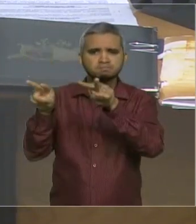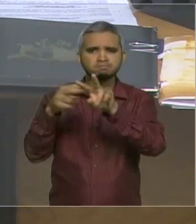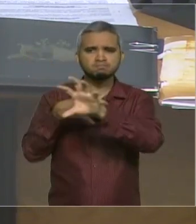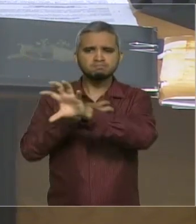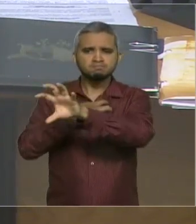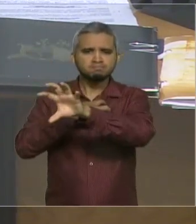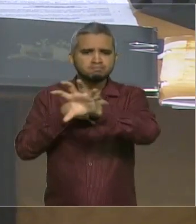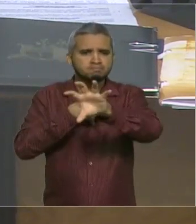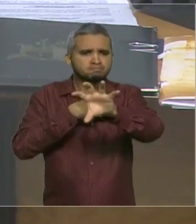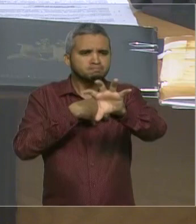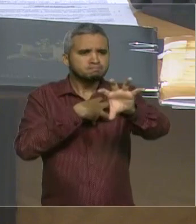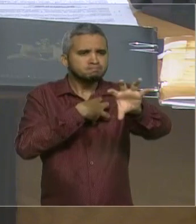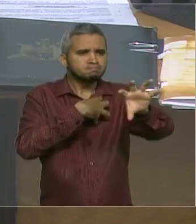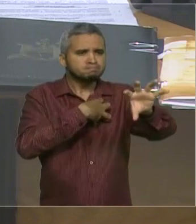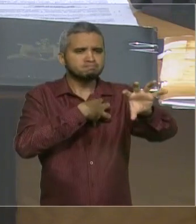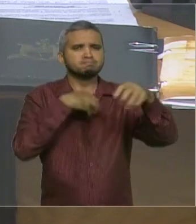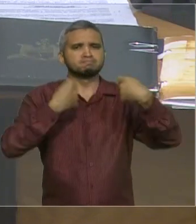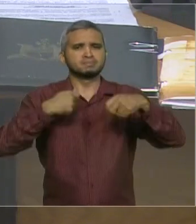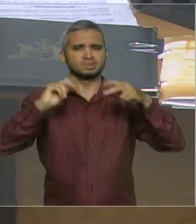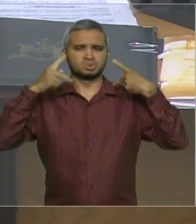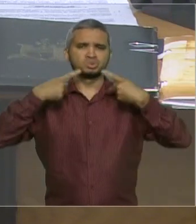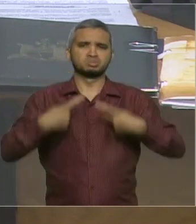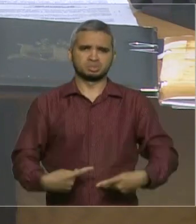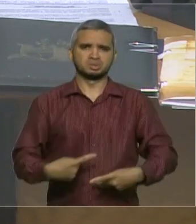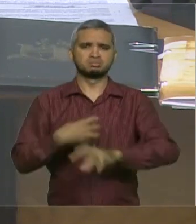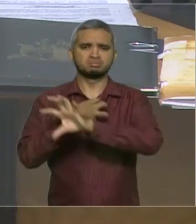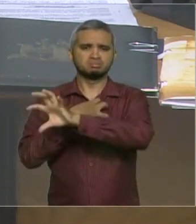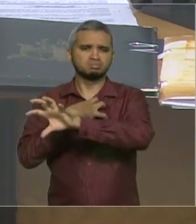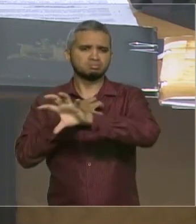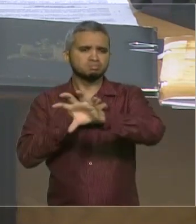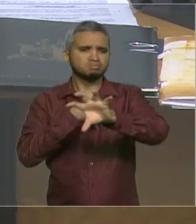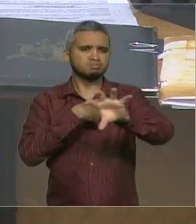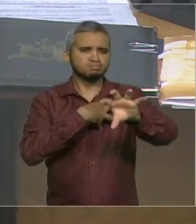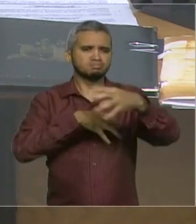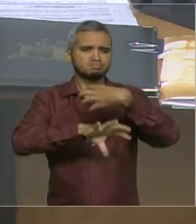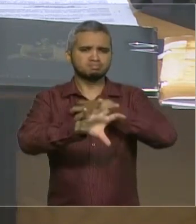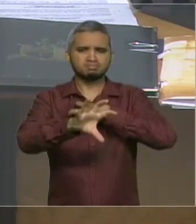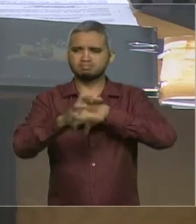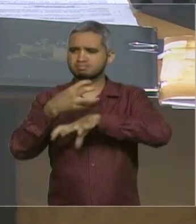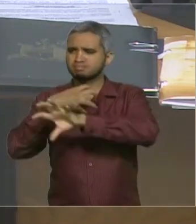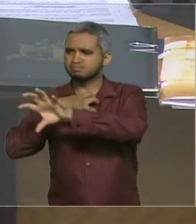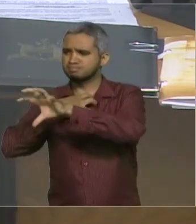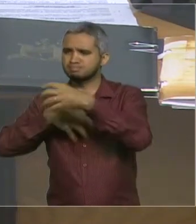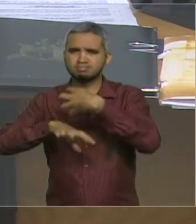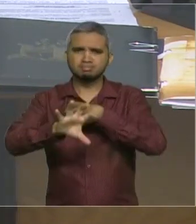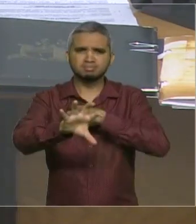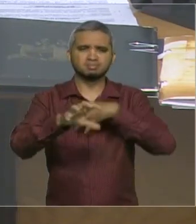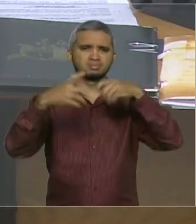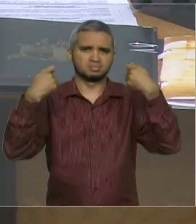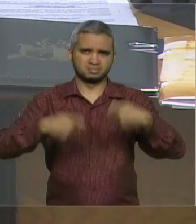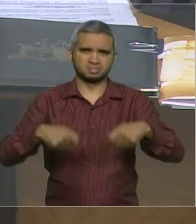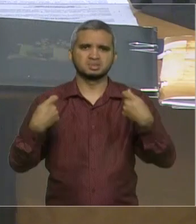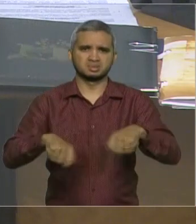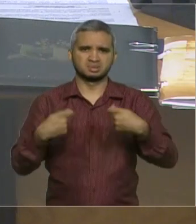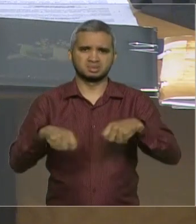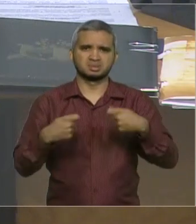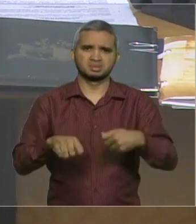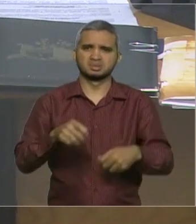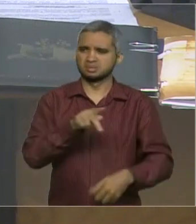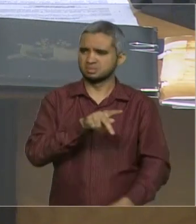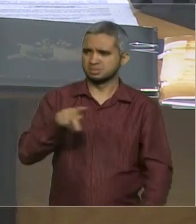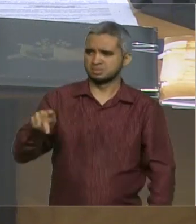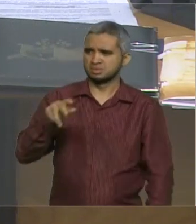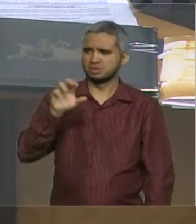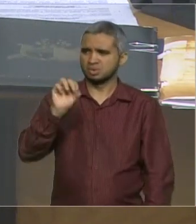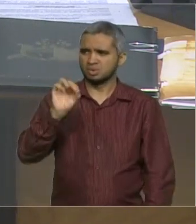que esse olhar seja mais empático, para que possamos, sim, presidente Otelino,